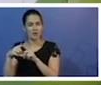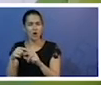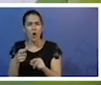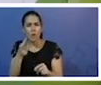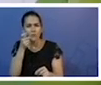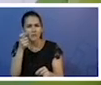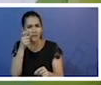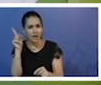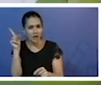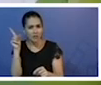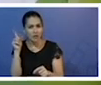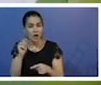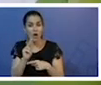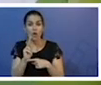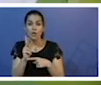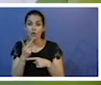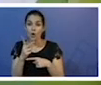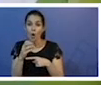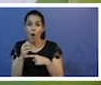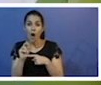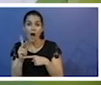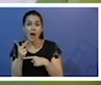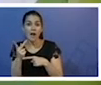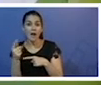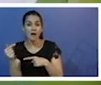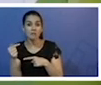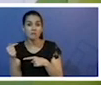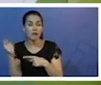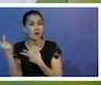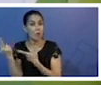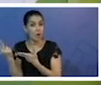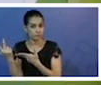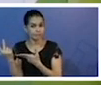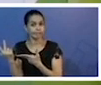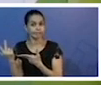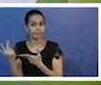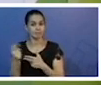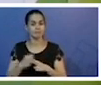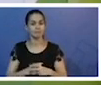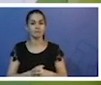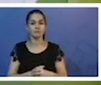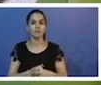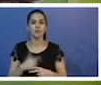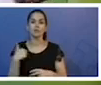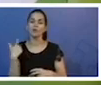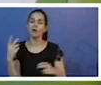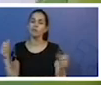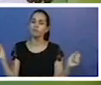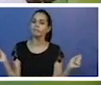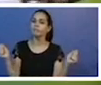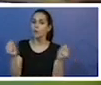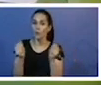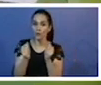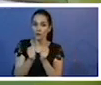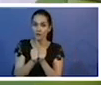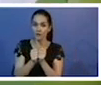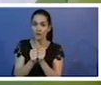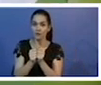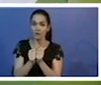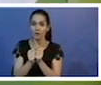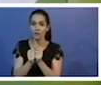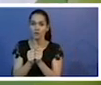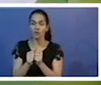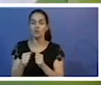e o OH liberado, eles estão na mesma proporção. Então, aqui a gente vai unir o hidrogênio mais o OH, vamos